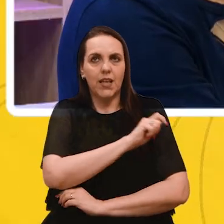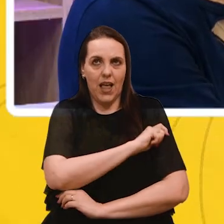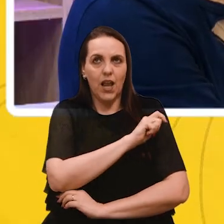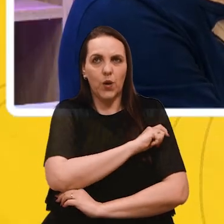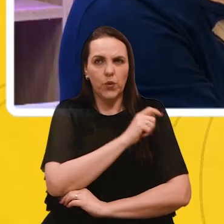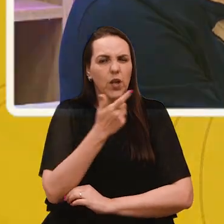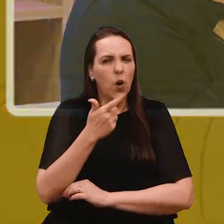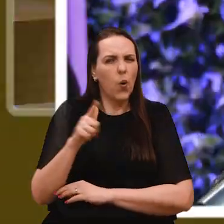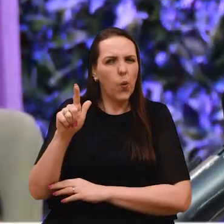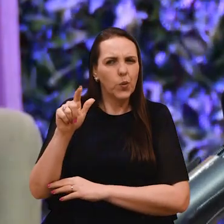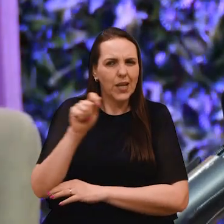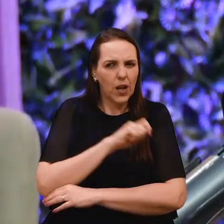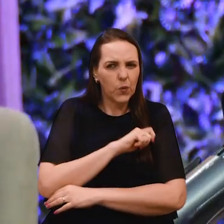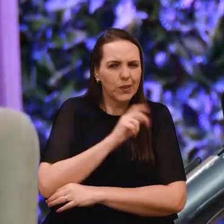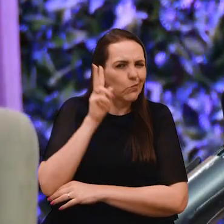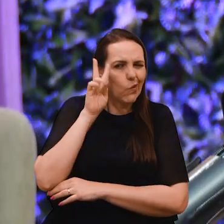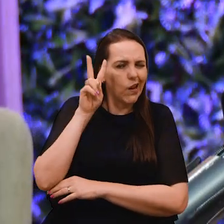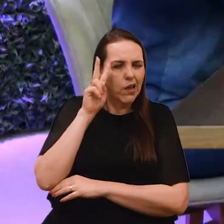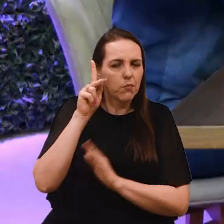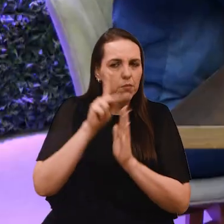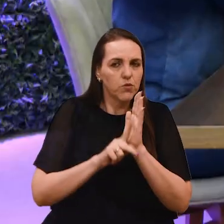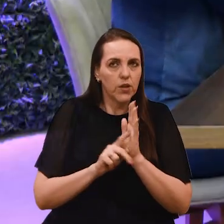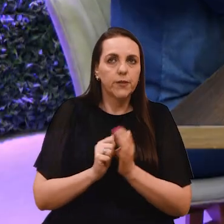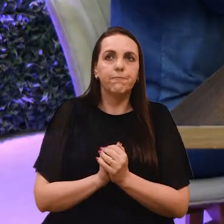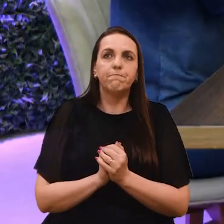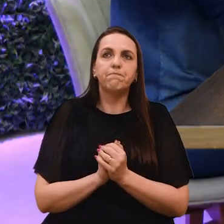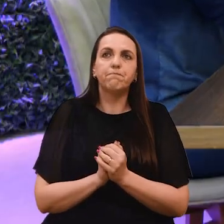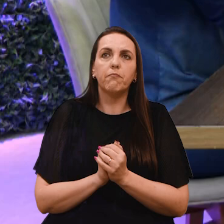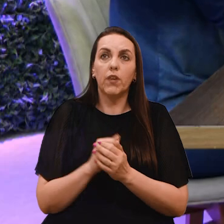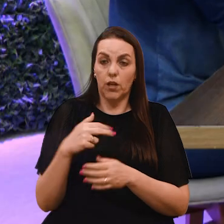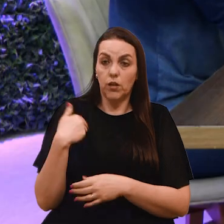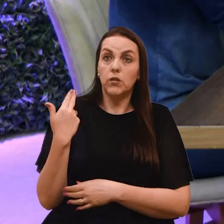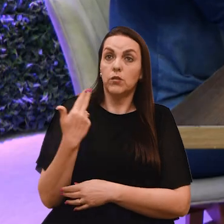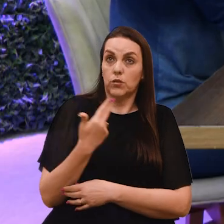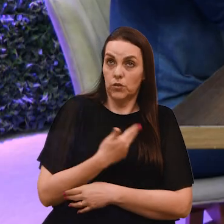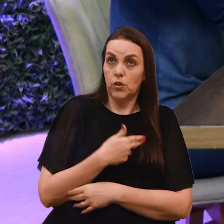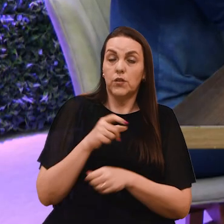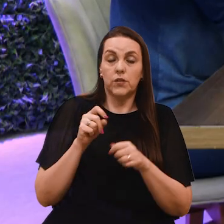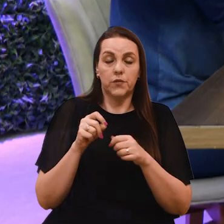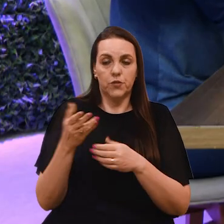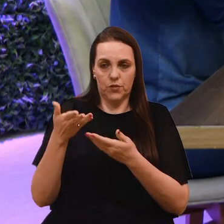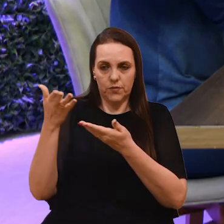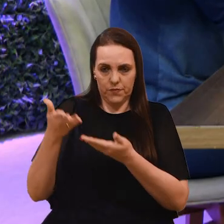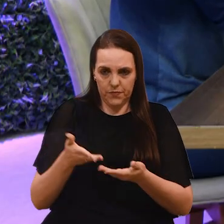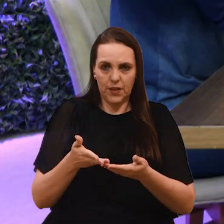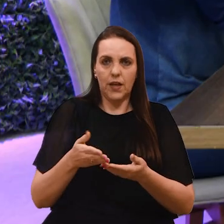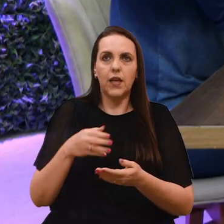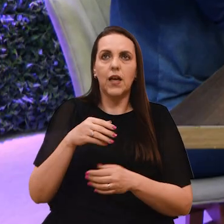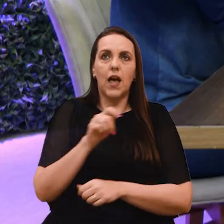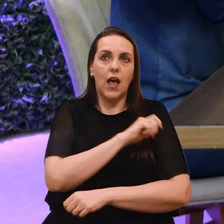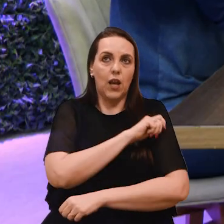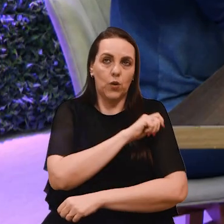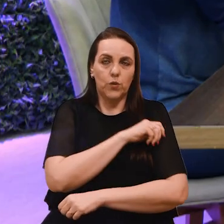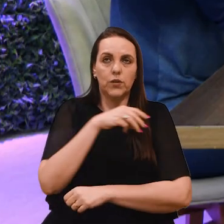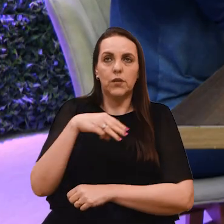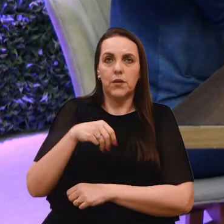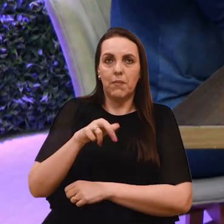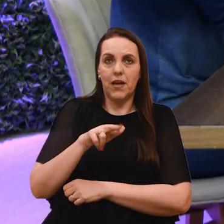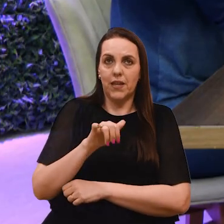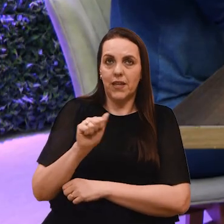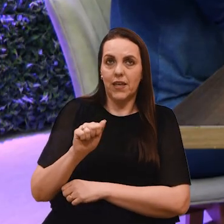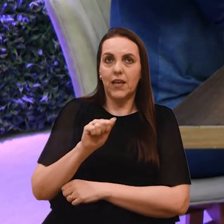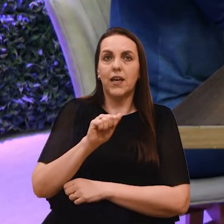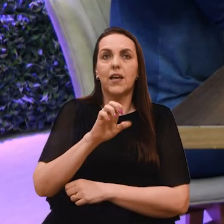Não me lembro qual foi o projeto que ela trouxe. né? Nós tivemos uma estudante, a Maria Eduarda, e a Andriele era